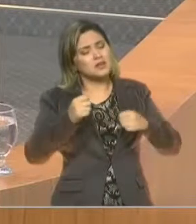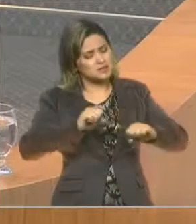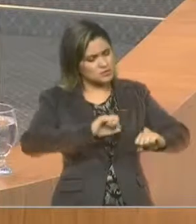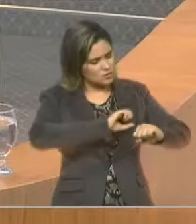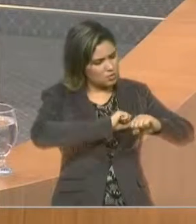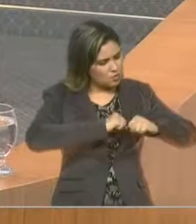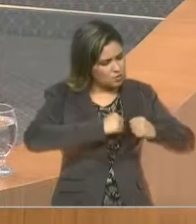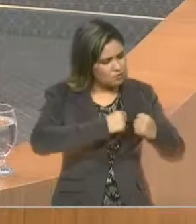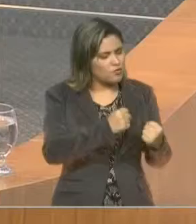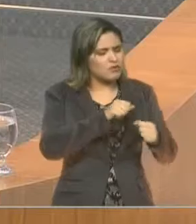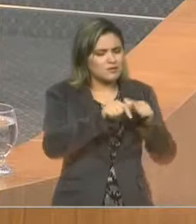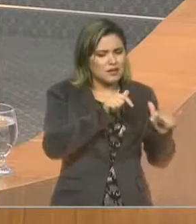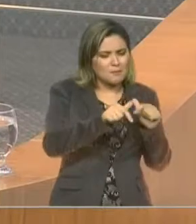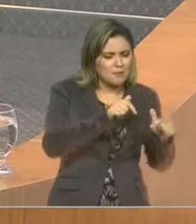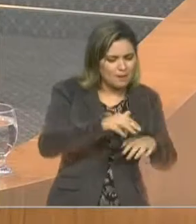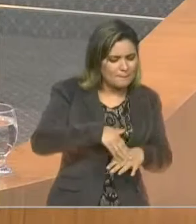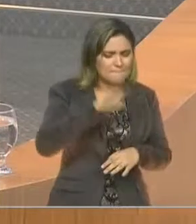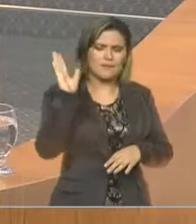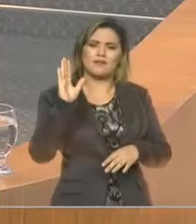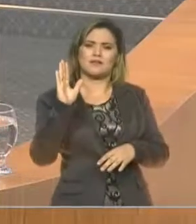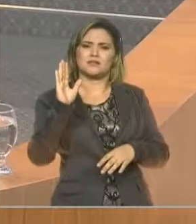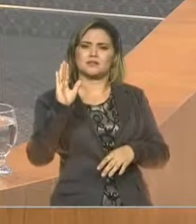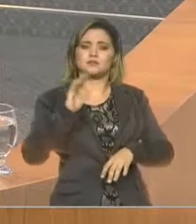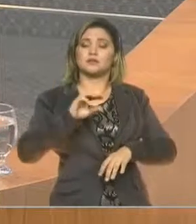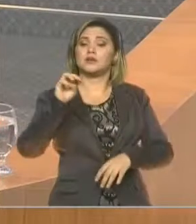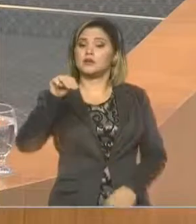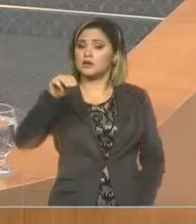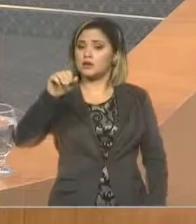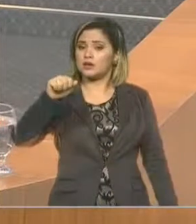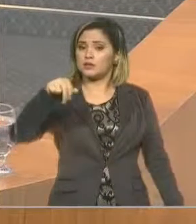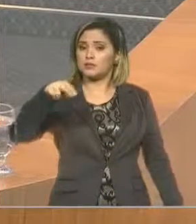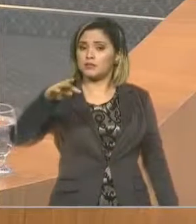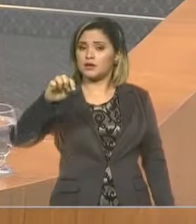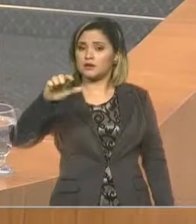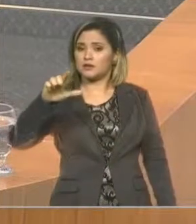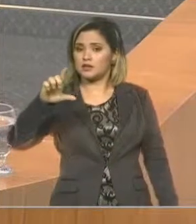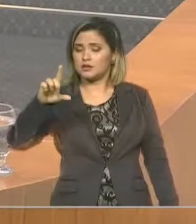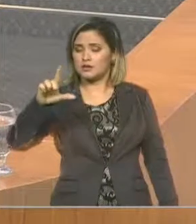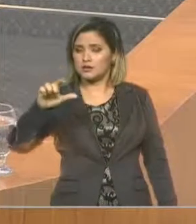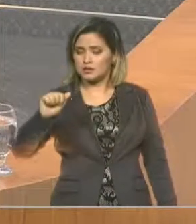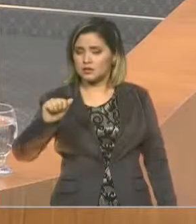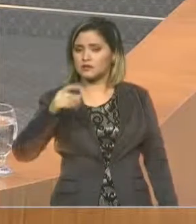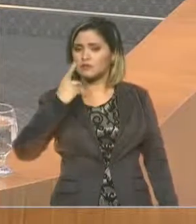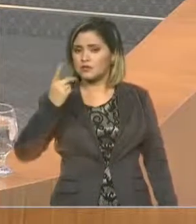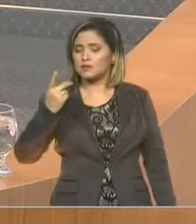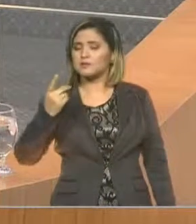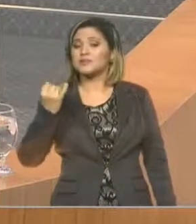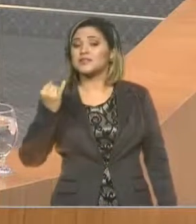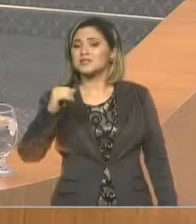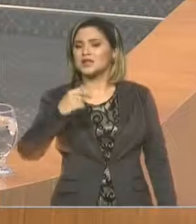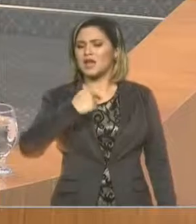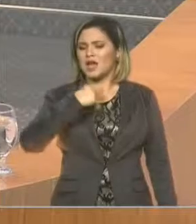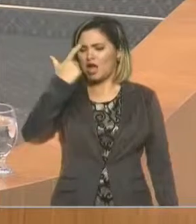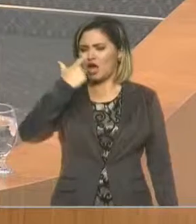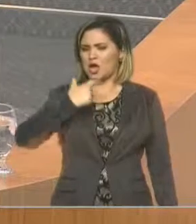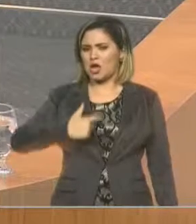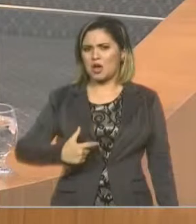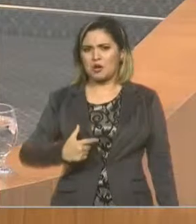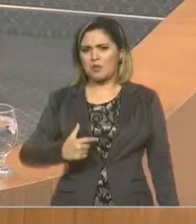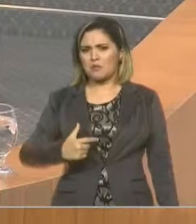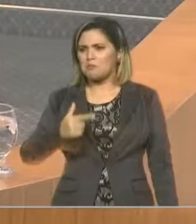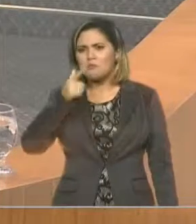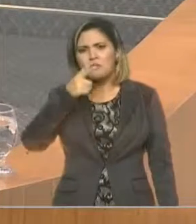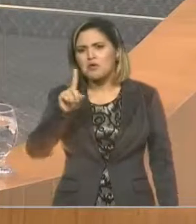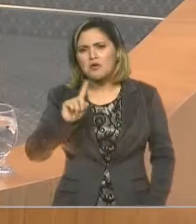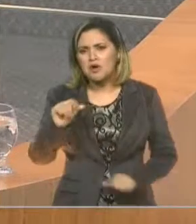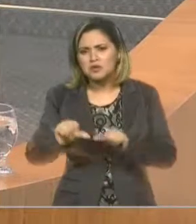como esperar que os outros façam isso? Lembrando aqui, ainda da fala aí, já debatida aqui do vídeo do deputado